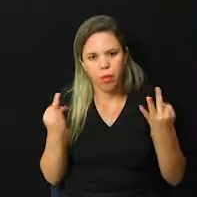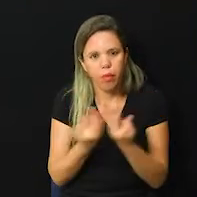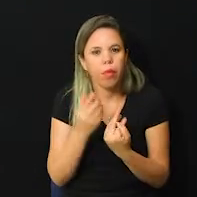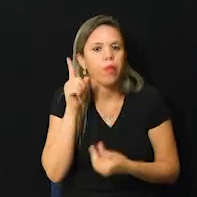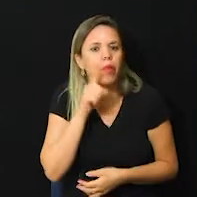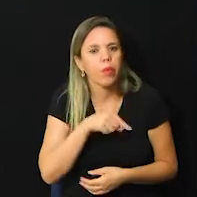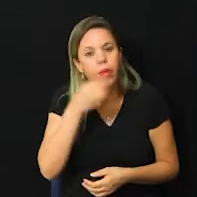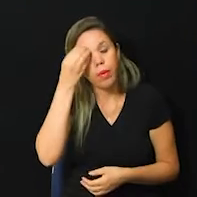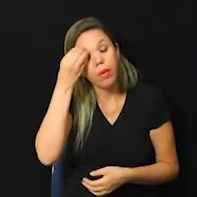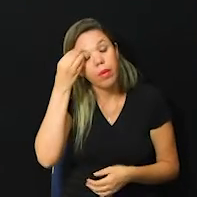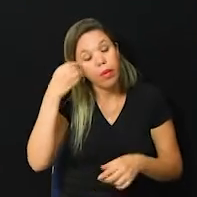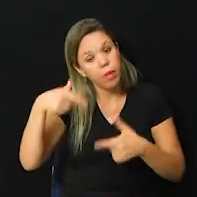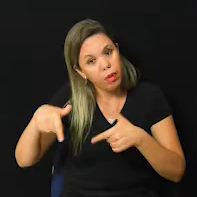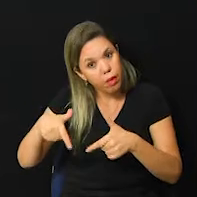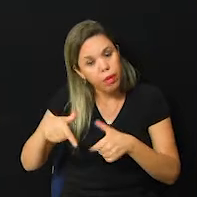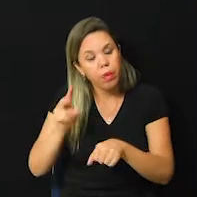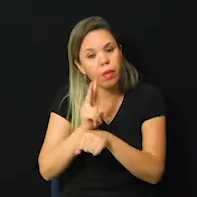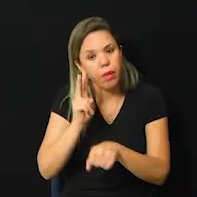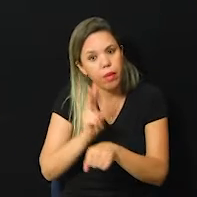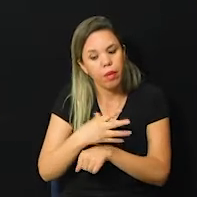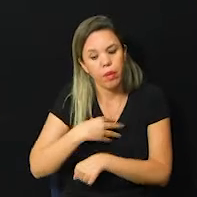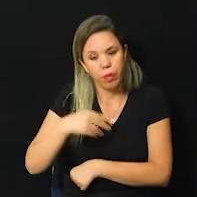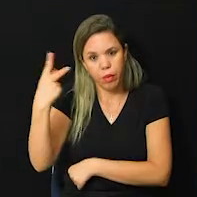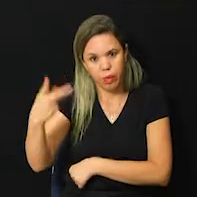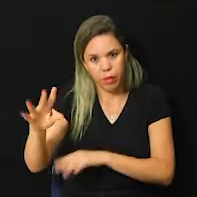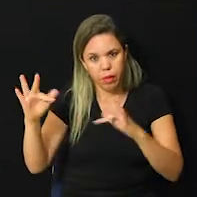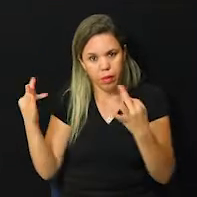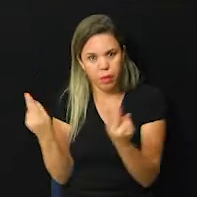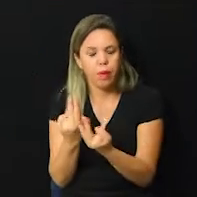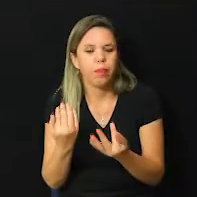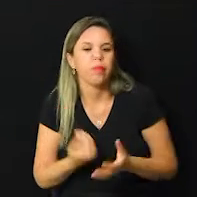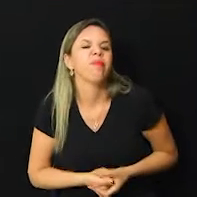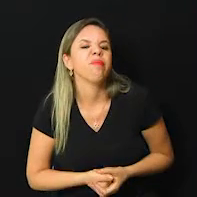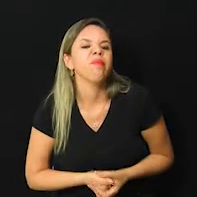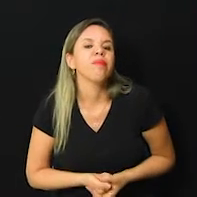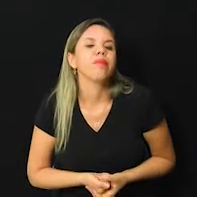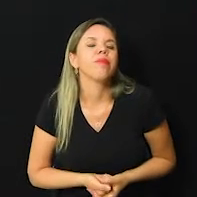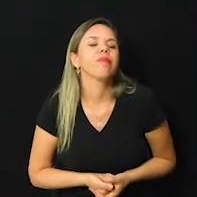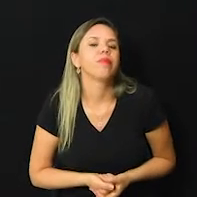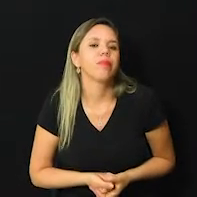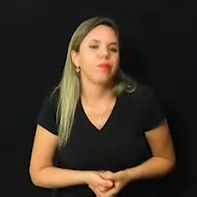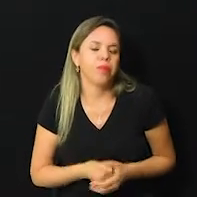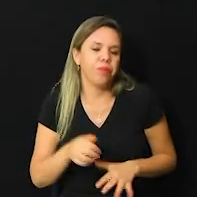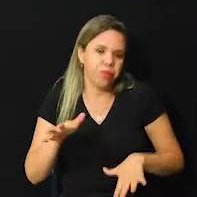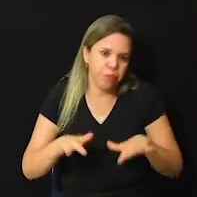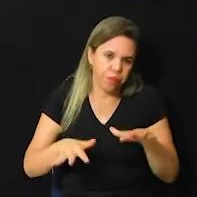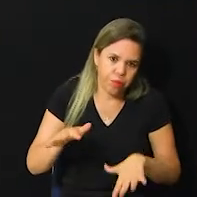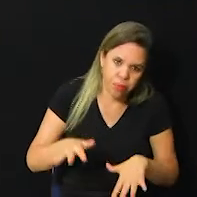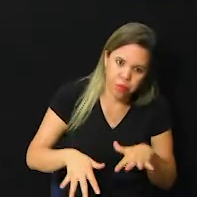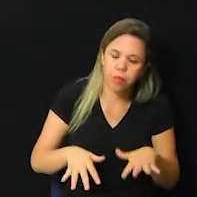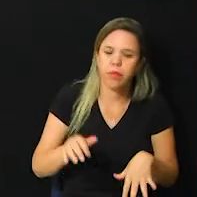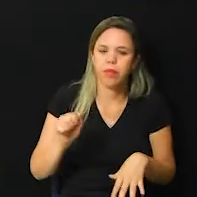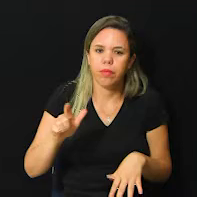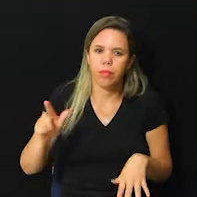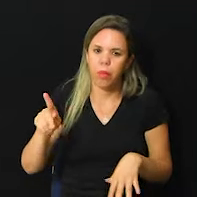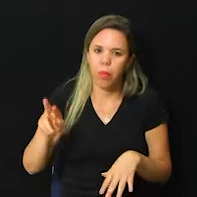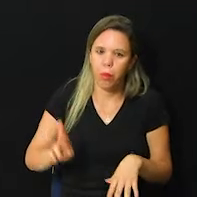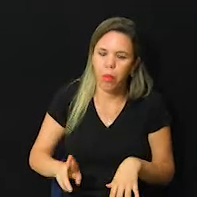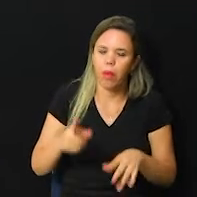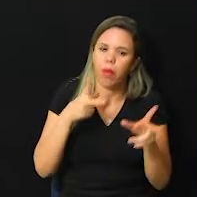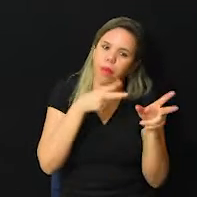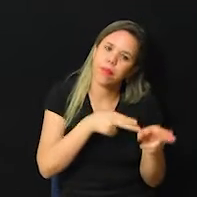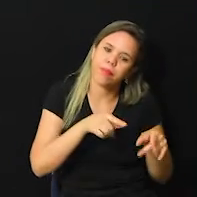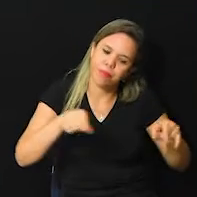americana e trabalha cuidando dos filhos dessa família e geralmente alper